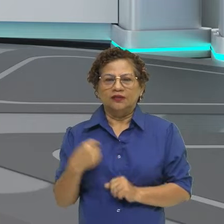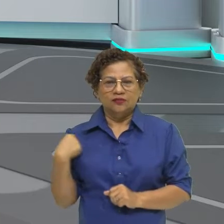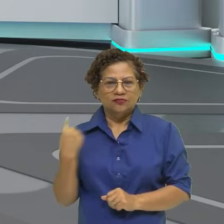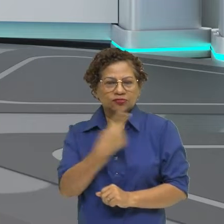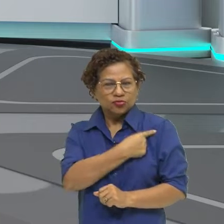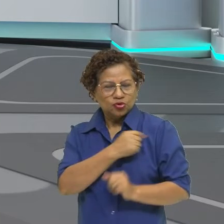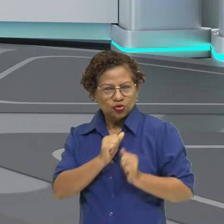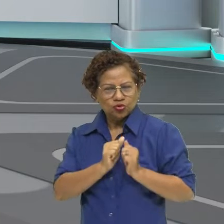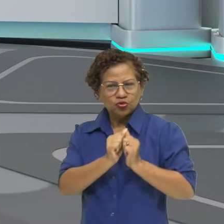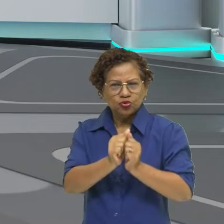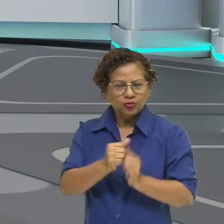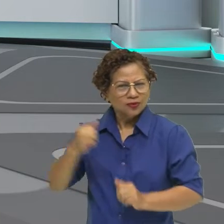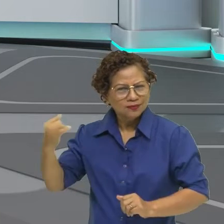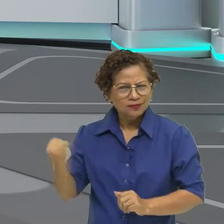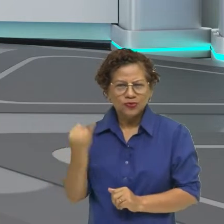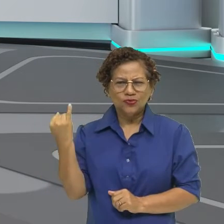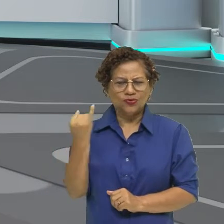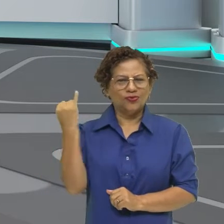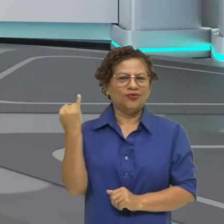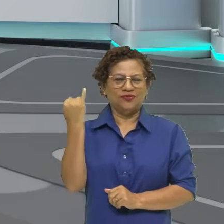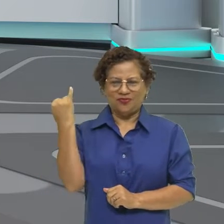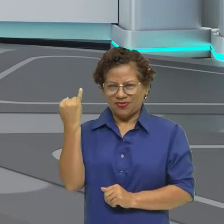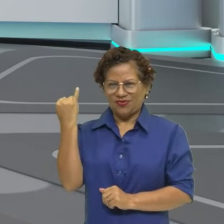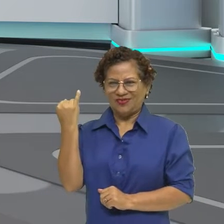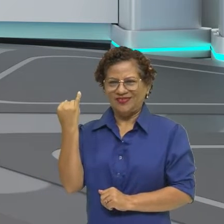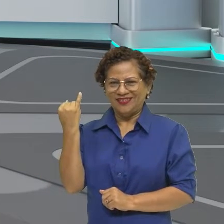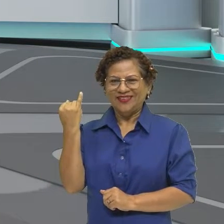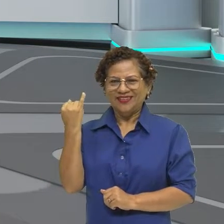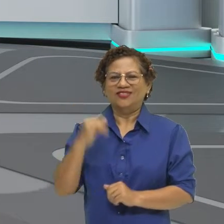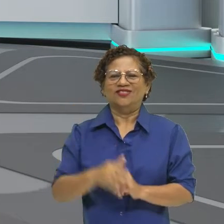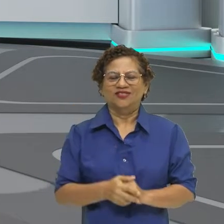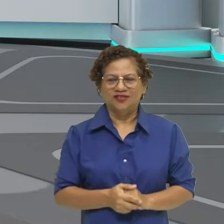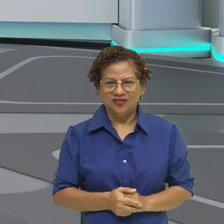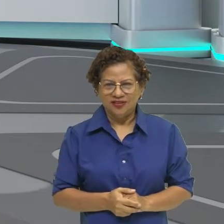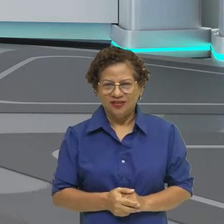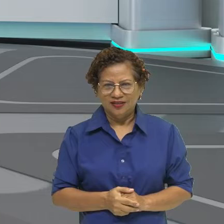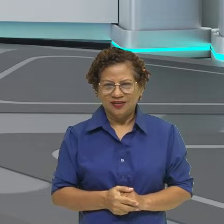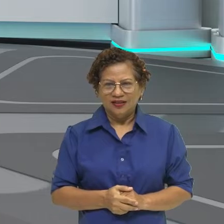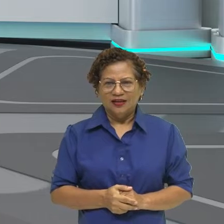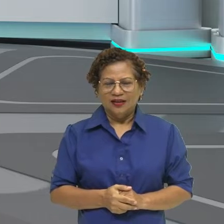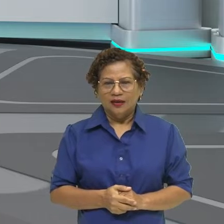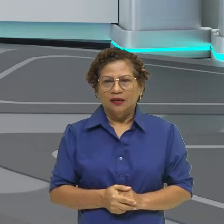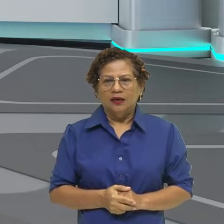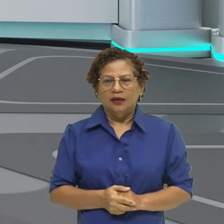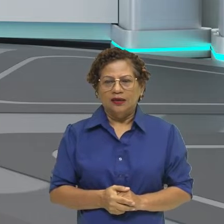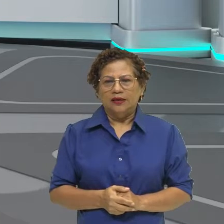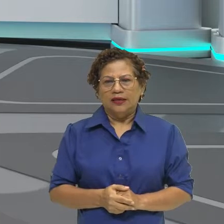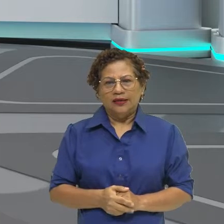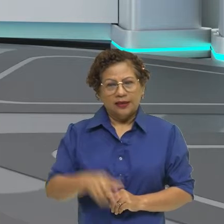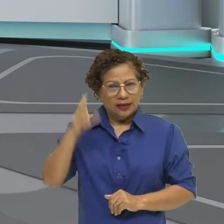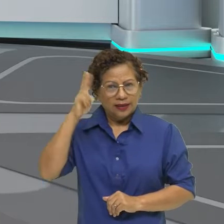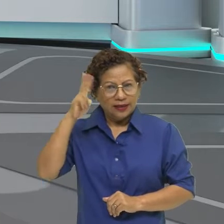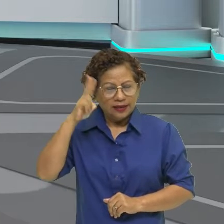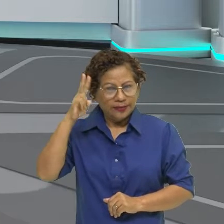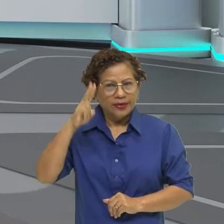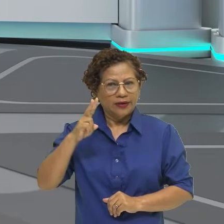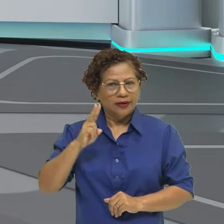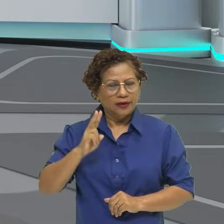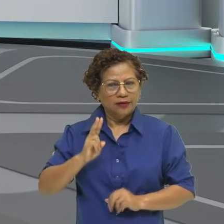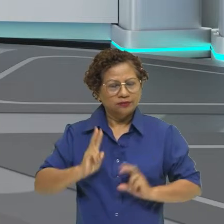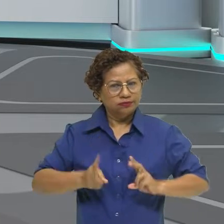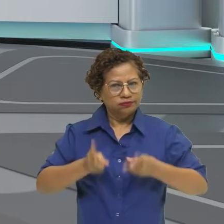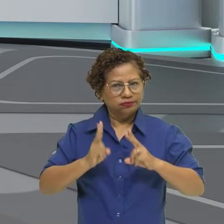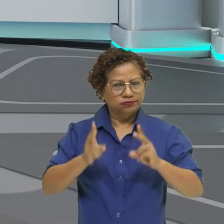tão importante de uma realidade diferenciada. Relembrando, vamos manter o protocolo, né,